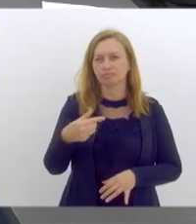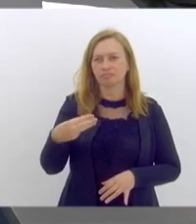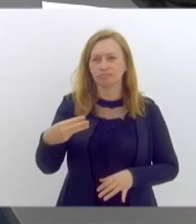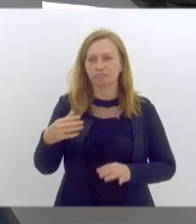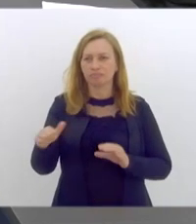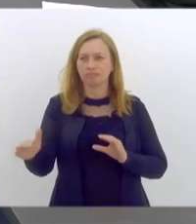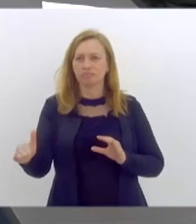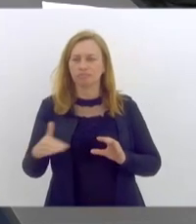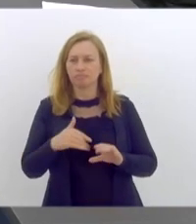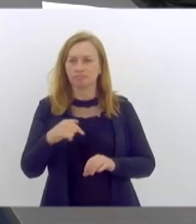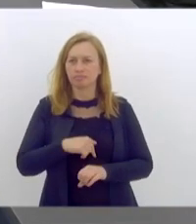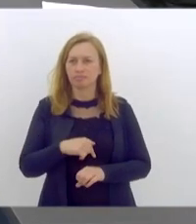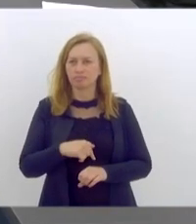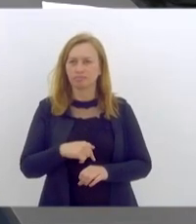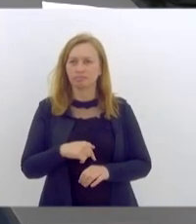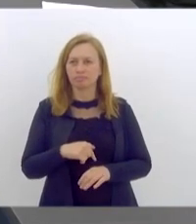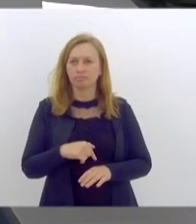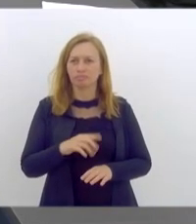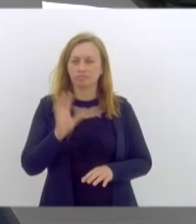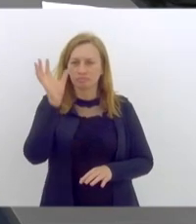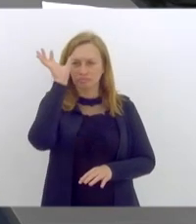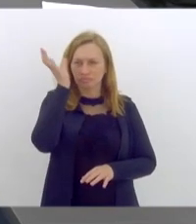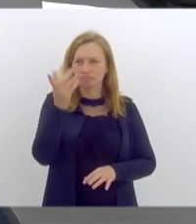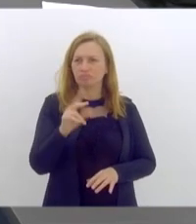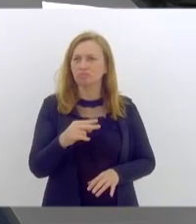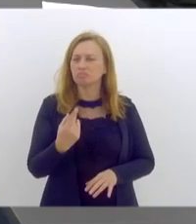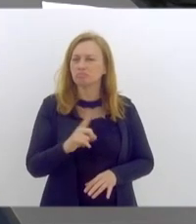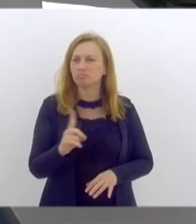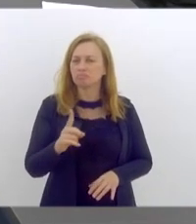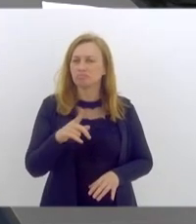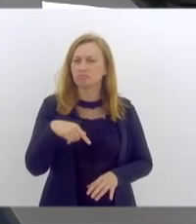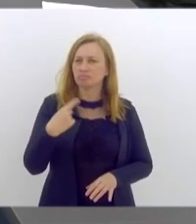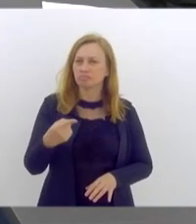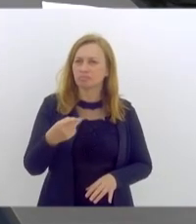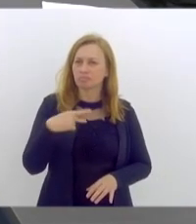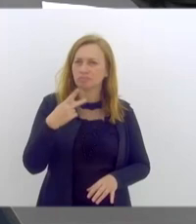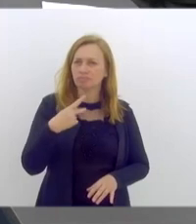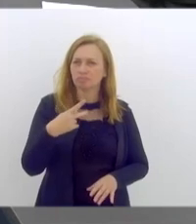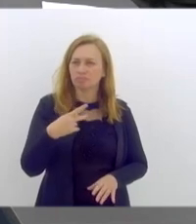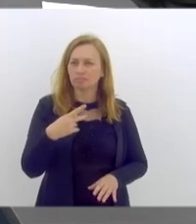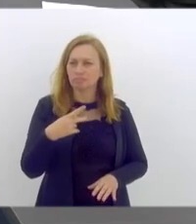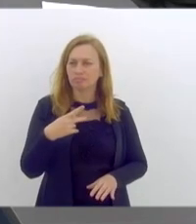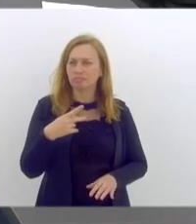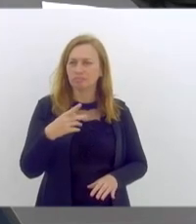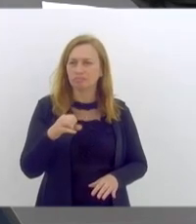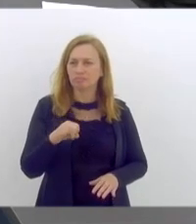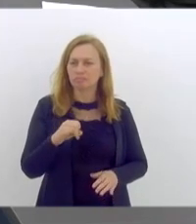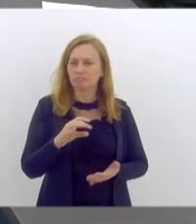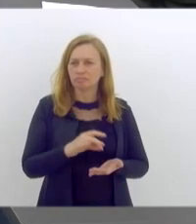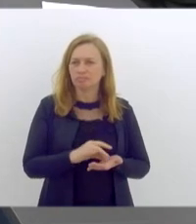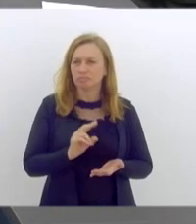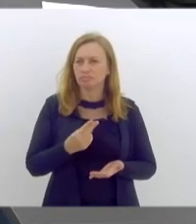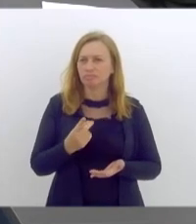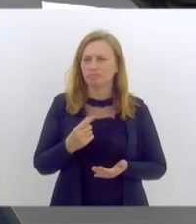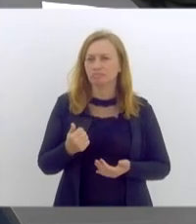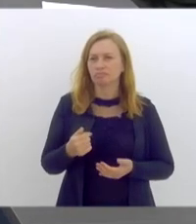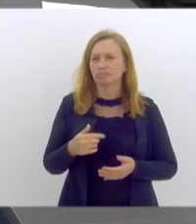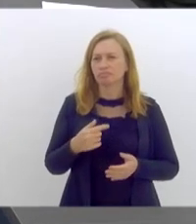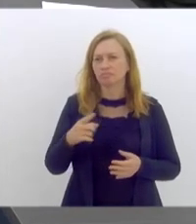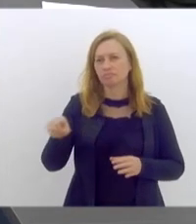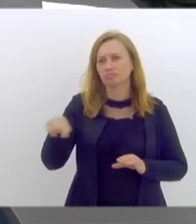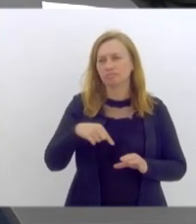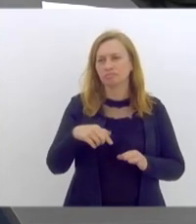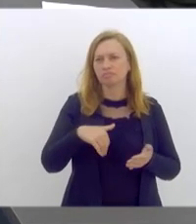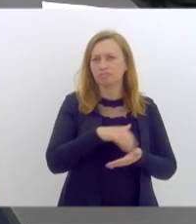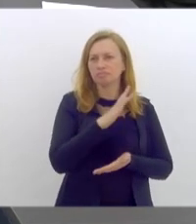resolve Depois a senhora me informa essa verdade foi para casa foi para casa foi cortado mandando embora